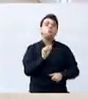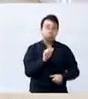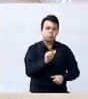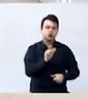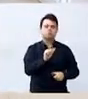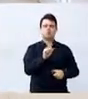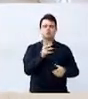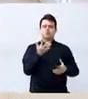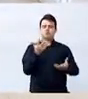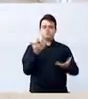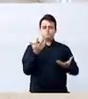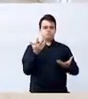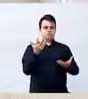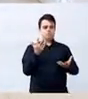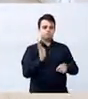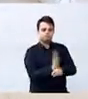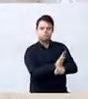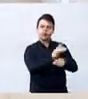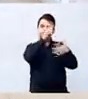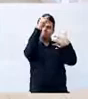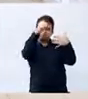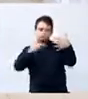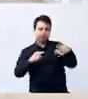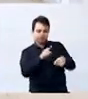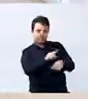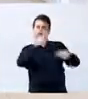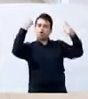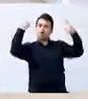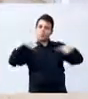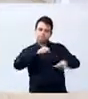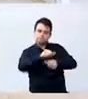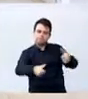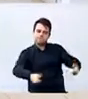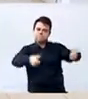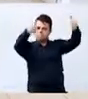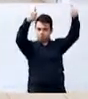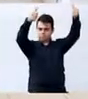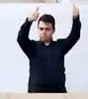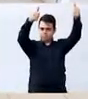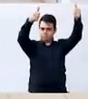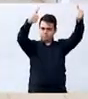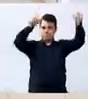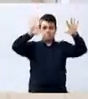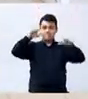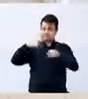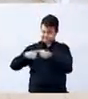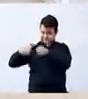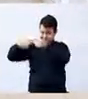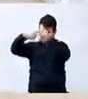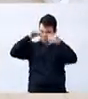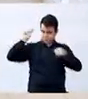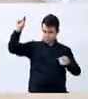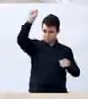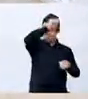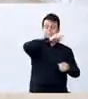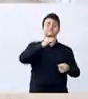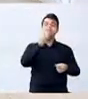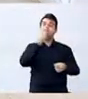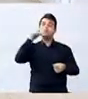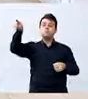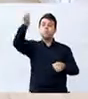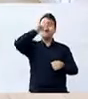que propor alternativas àquela lesão. Mas as cidades, elas